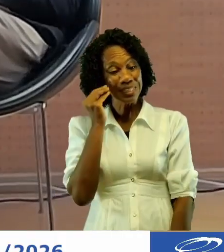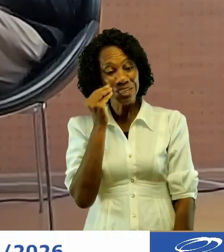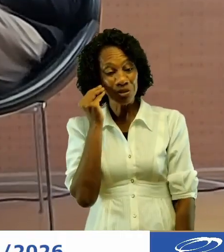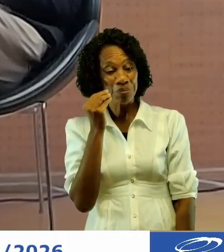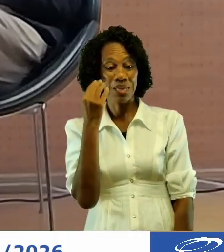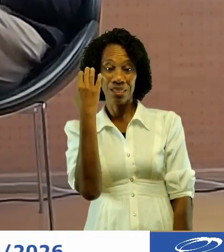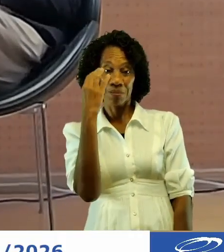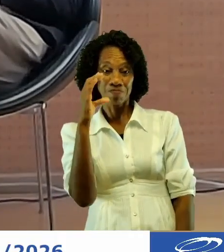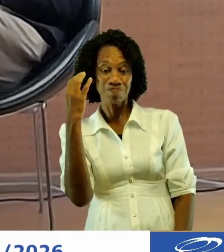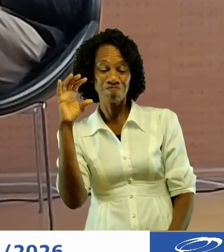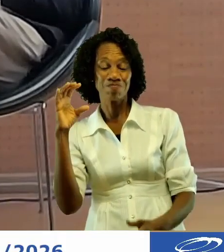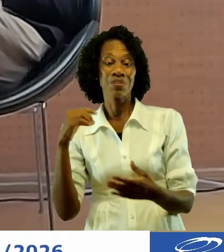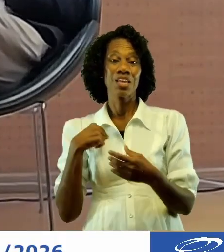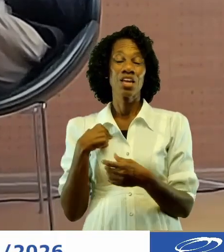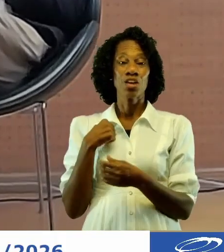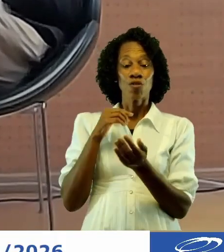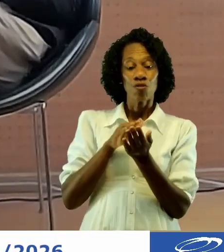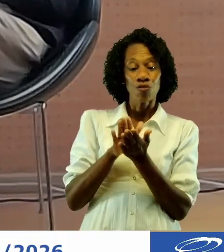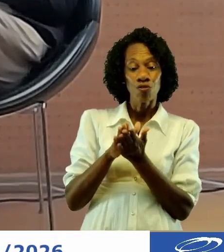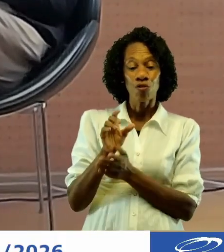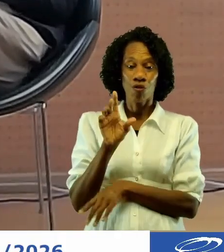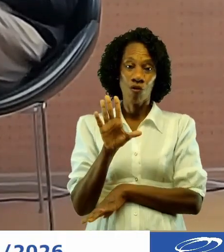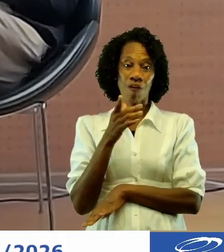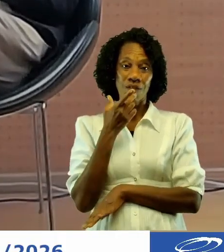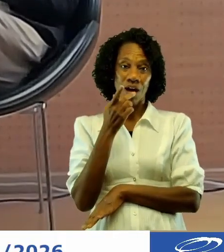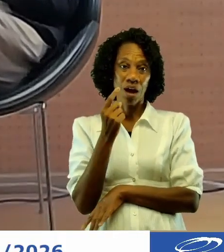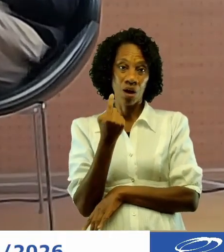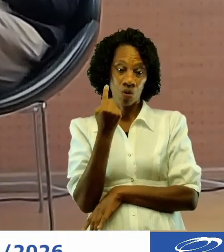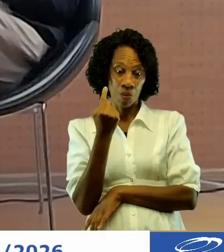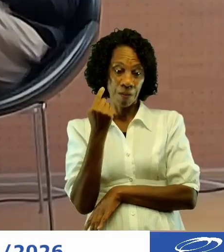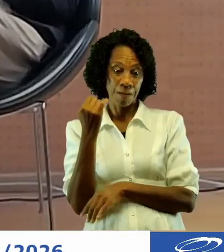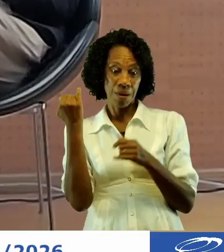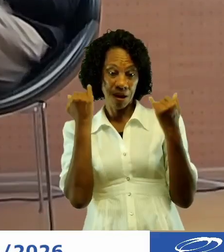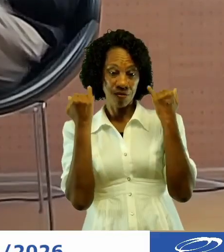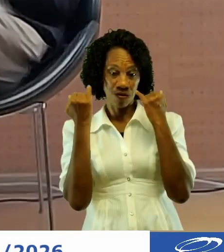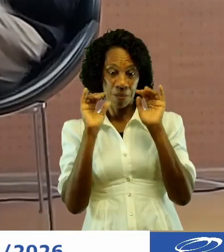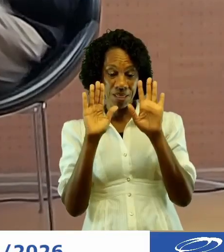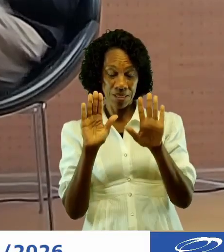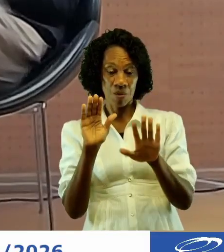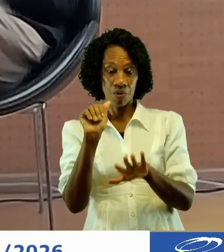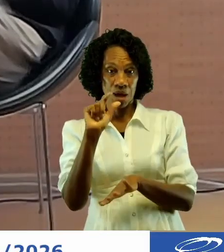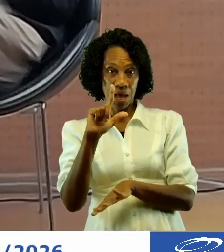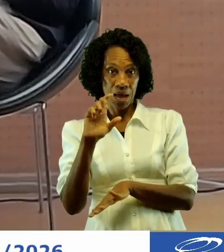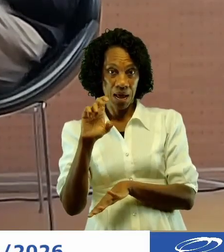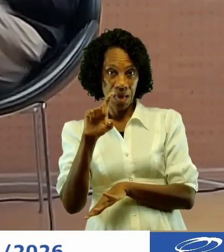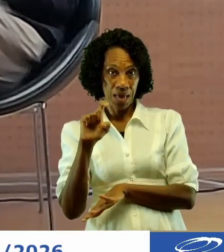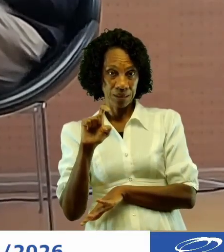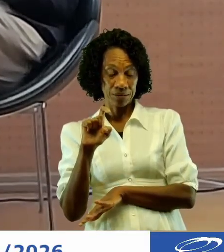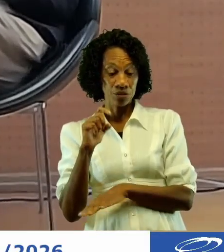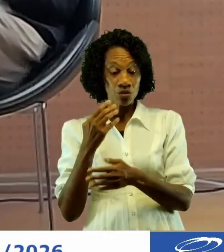publicações. Eu vou só citar uma outra informação para o Alex também. Nós fechamos um